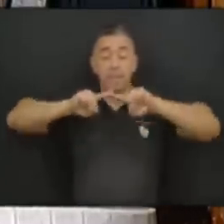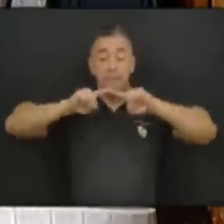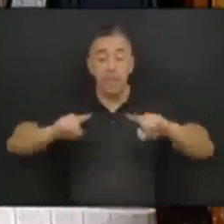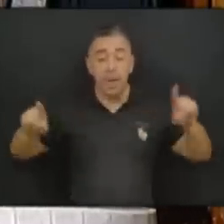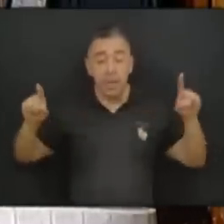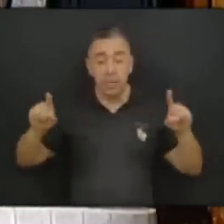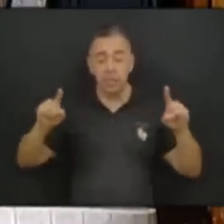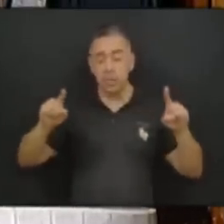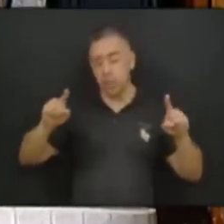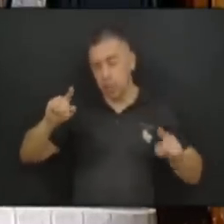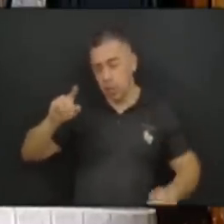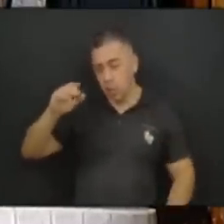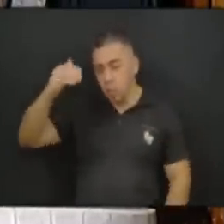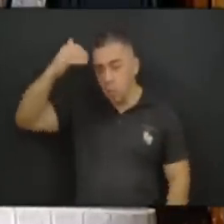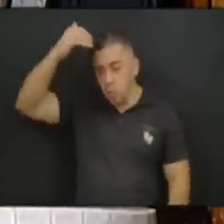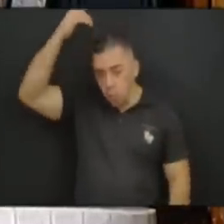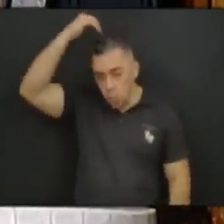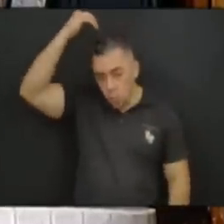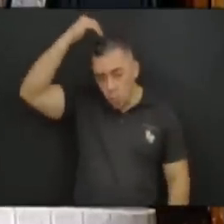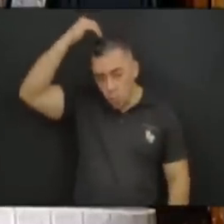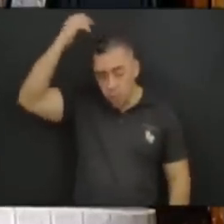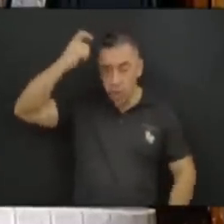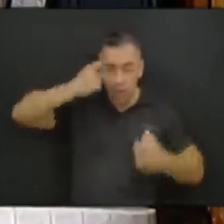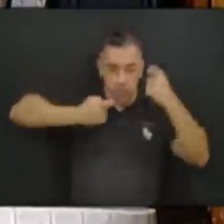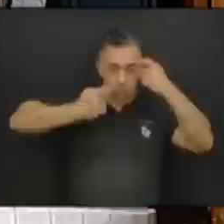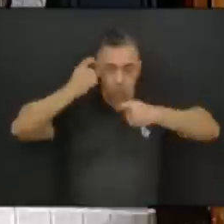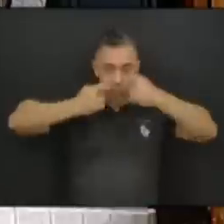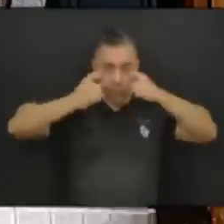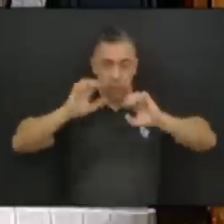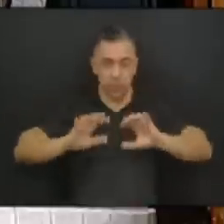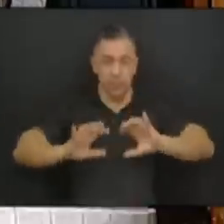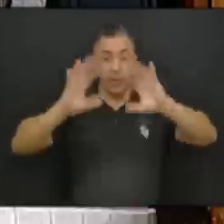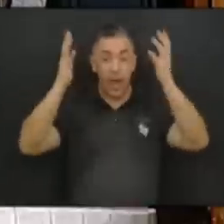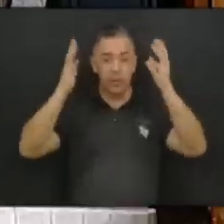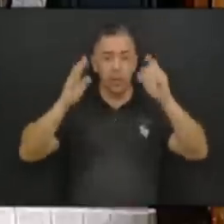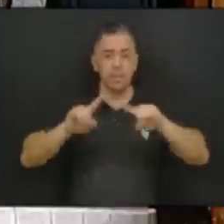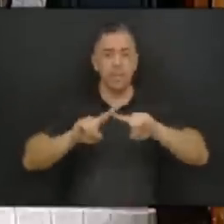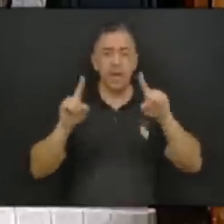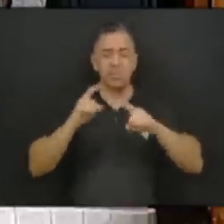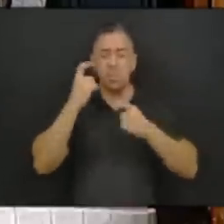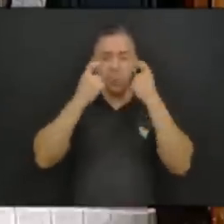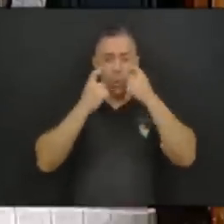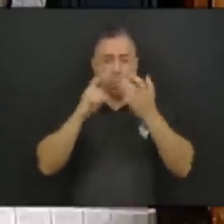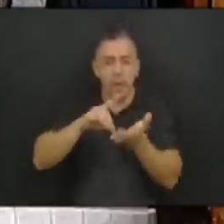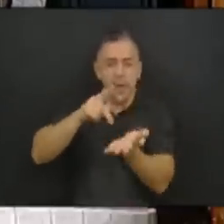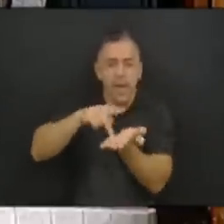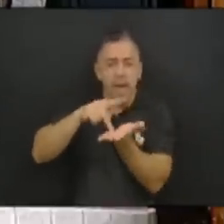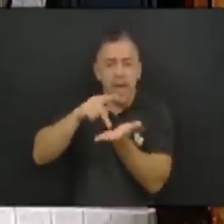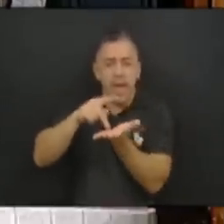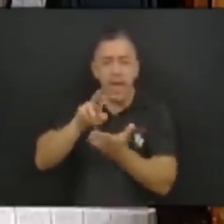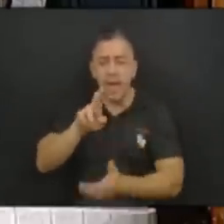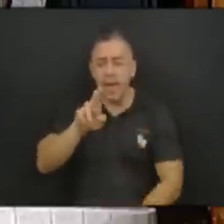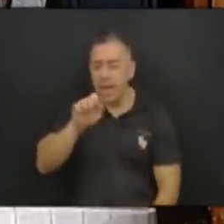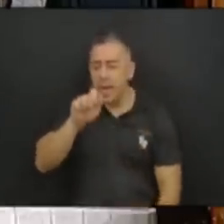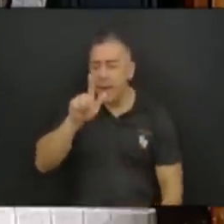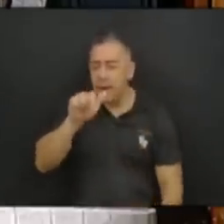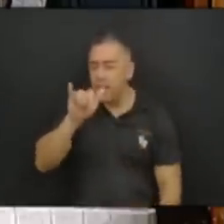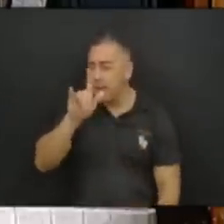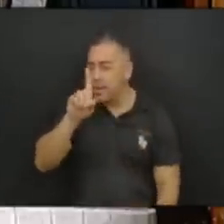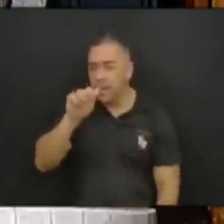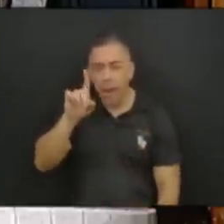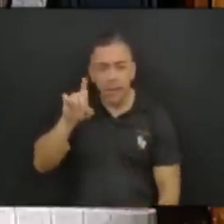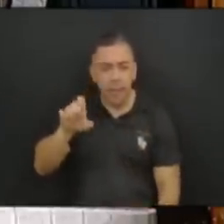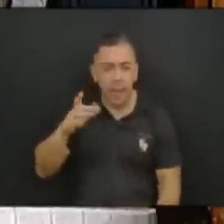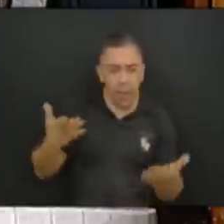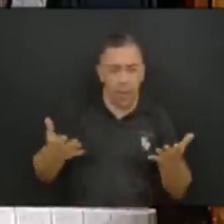a culpa é da preocupação com a festa sem a preocupação com a realidade a propaganda foi feito